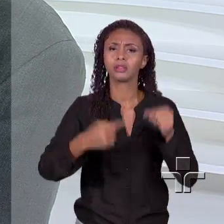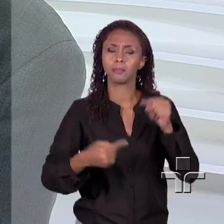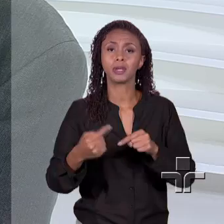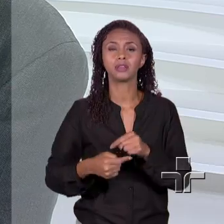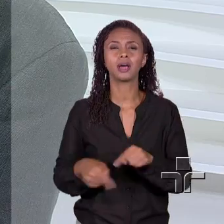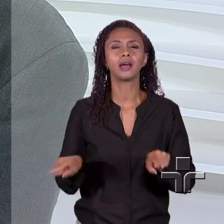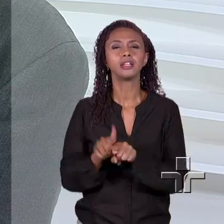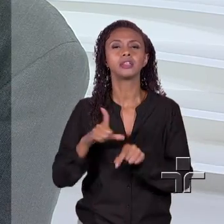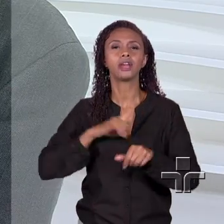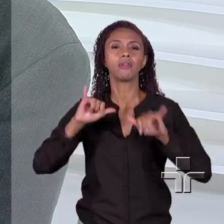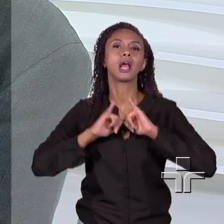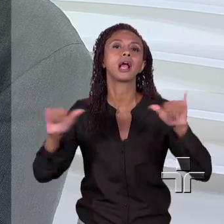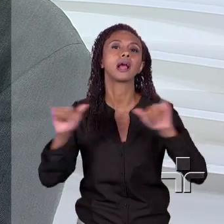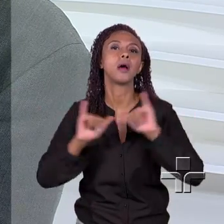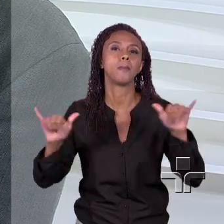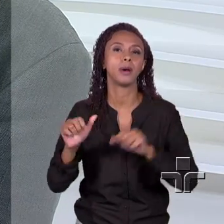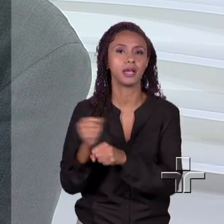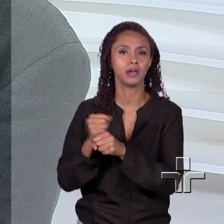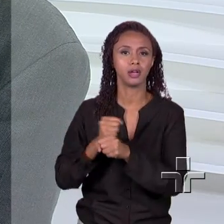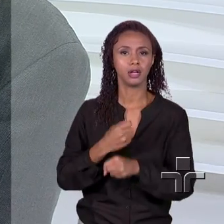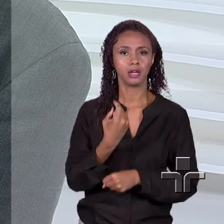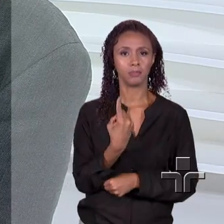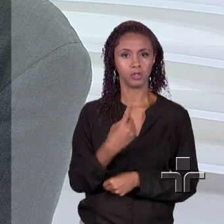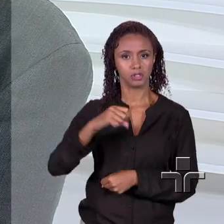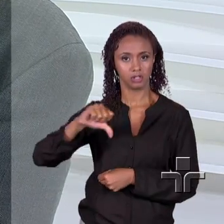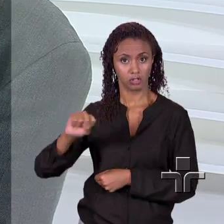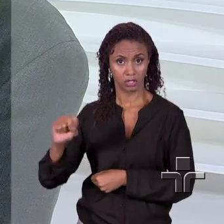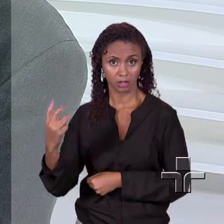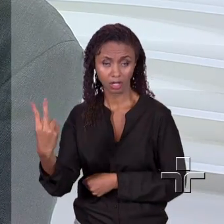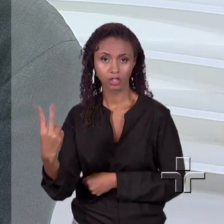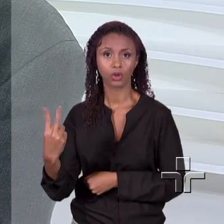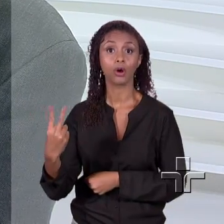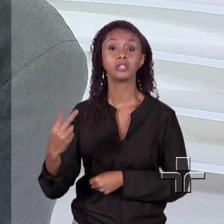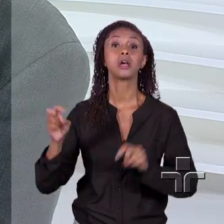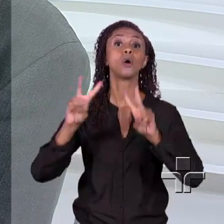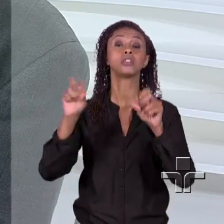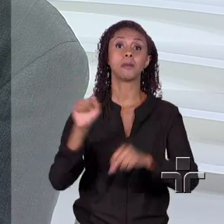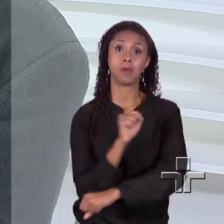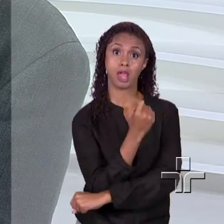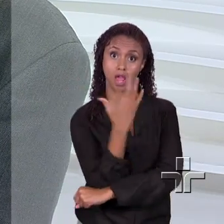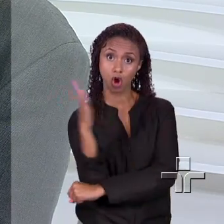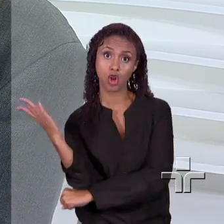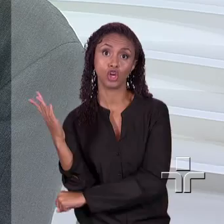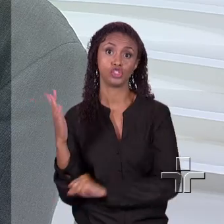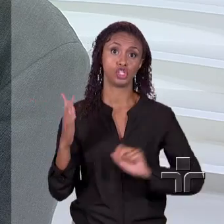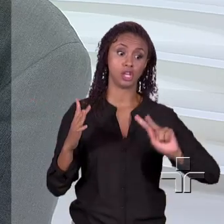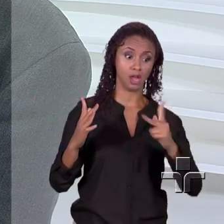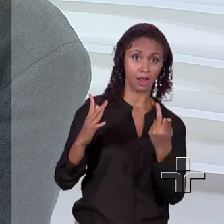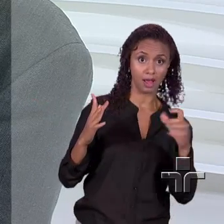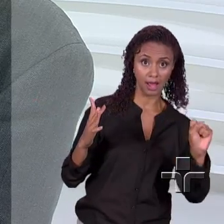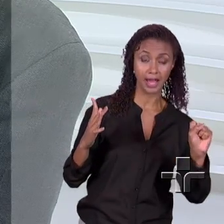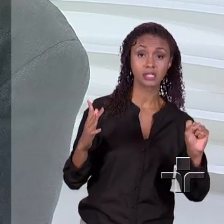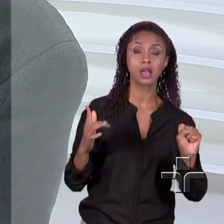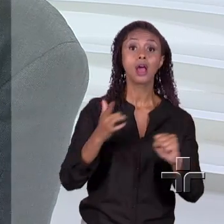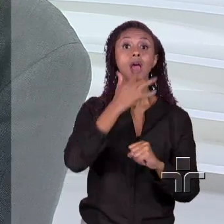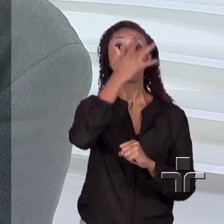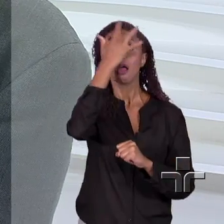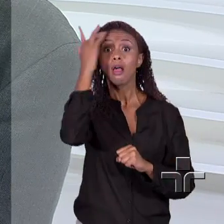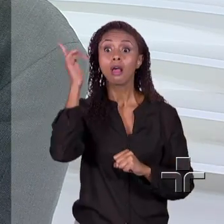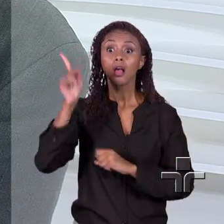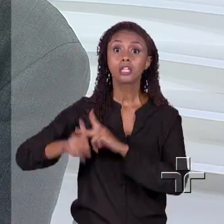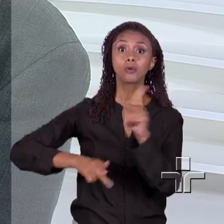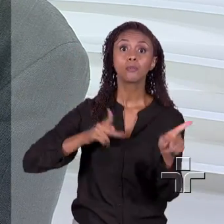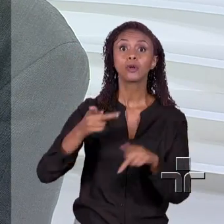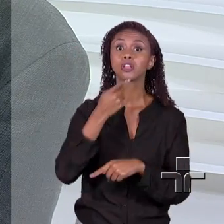de 82, tanto que levantaram a questão de ecologia e a questão homossexual, que as pessoas começaram a chamar